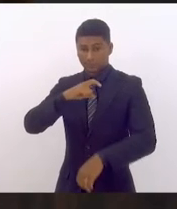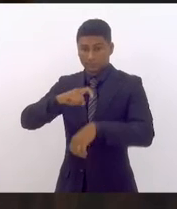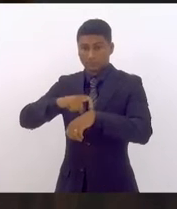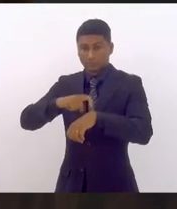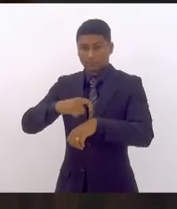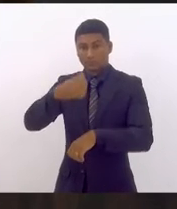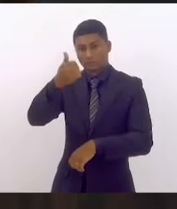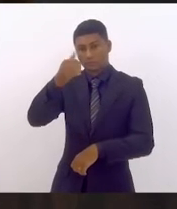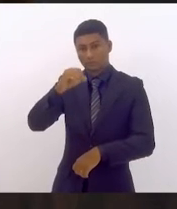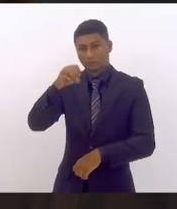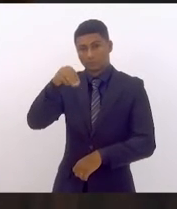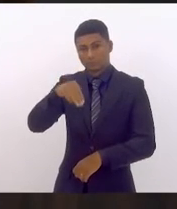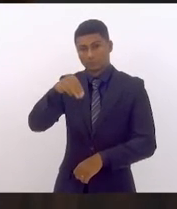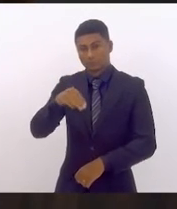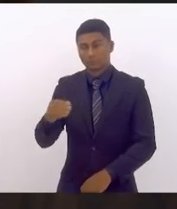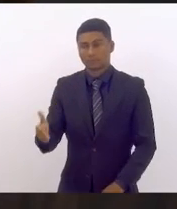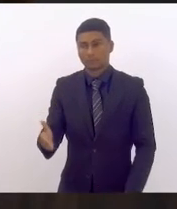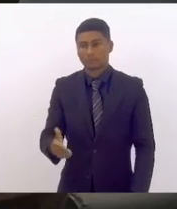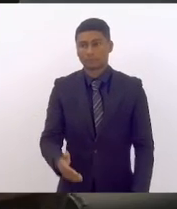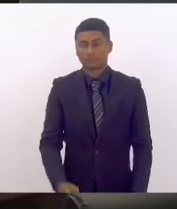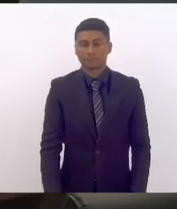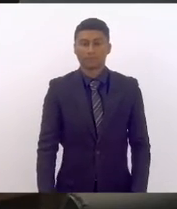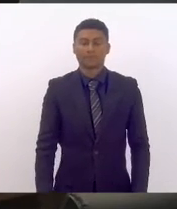minutos no tempo rede mental